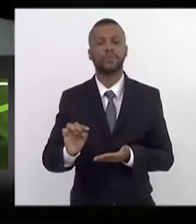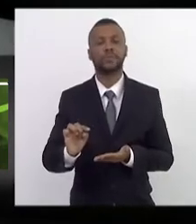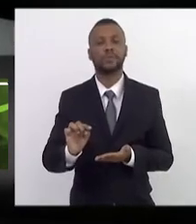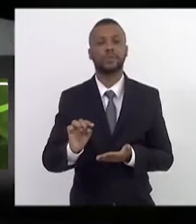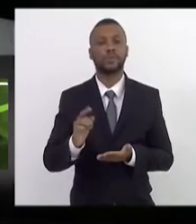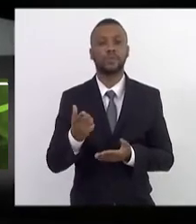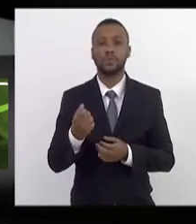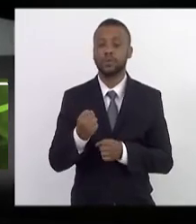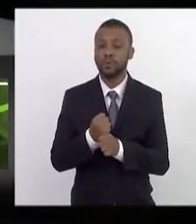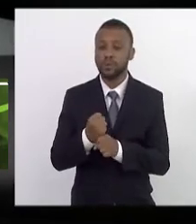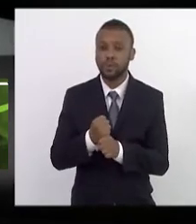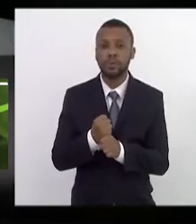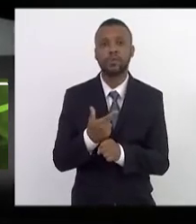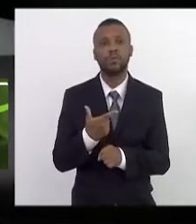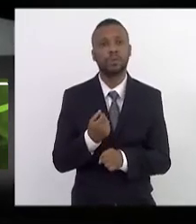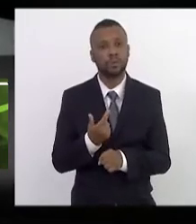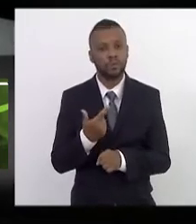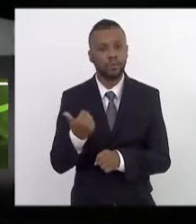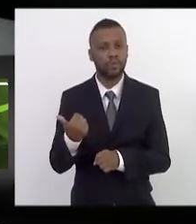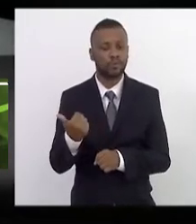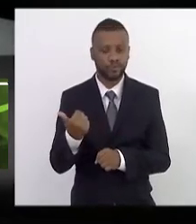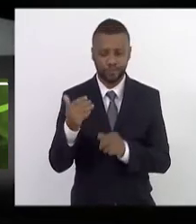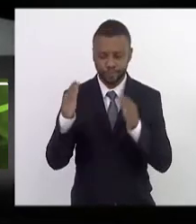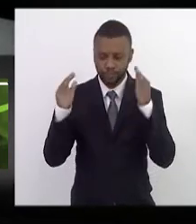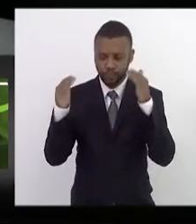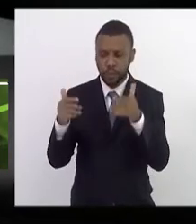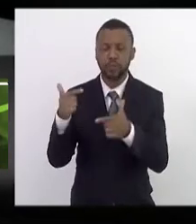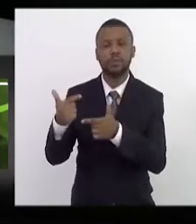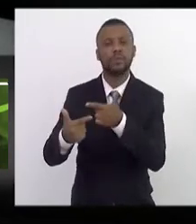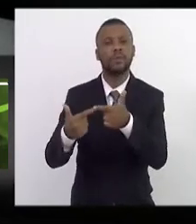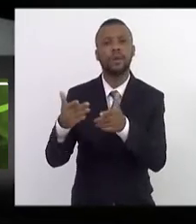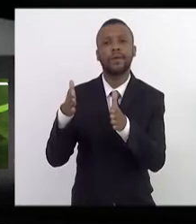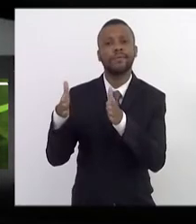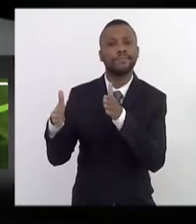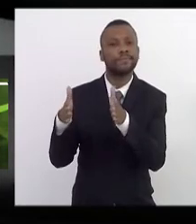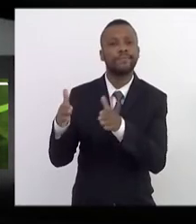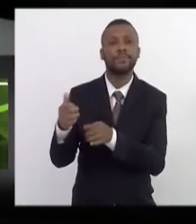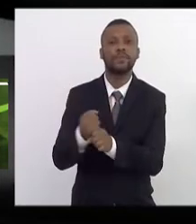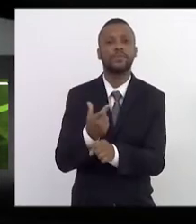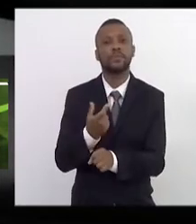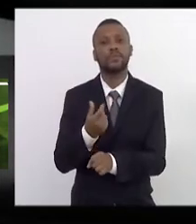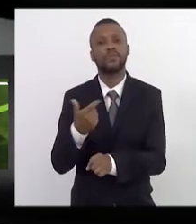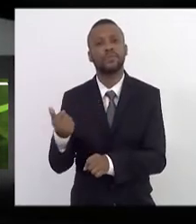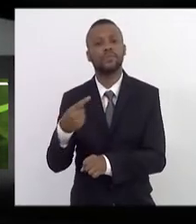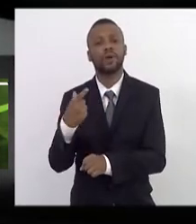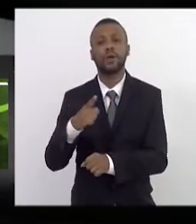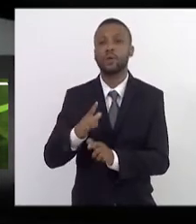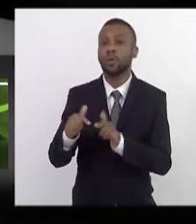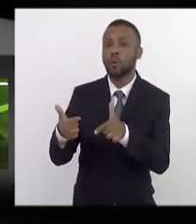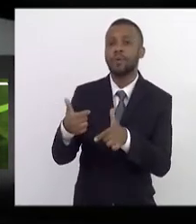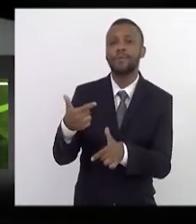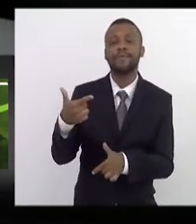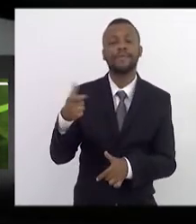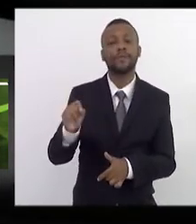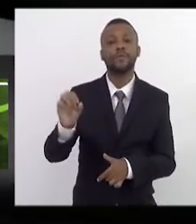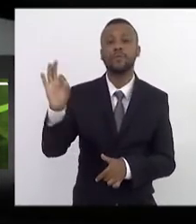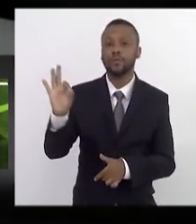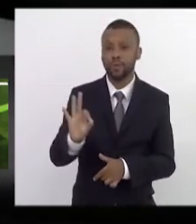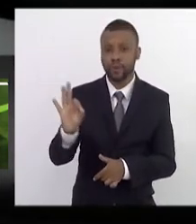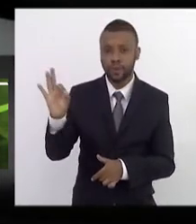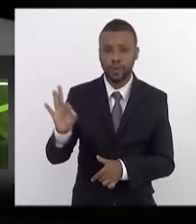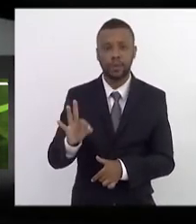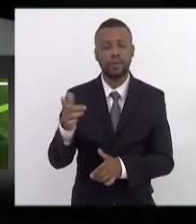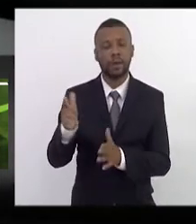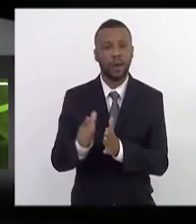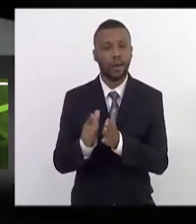do ano de 21, do exercício 21, né, que trouxe que a gente executou cerca de 28%, acho que foi essa a